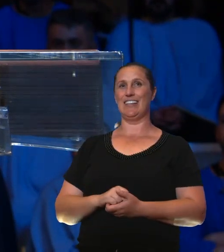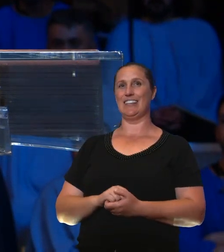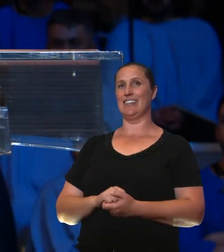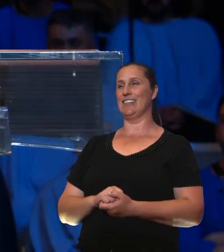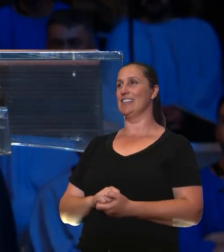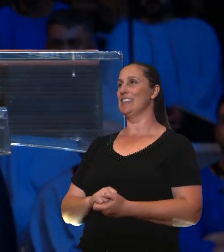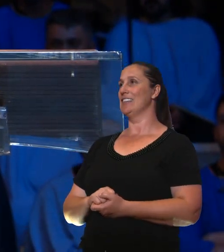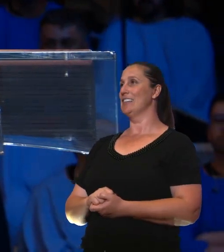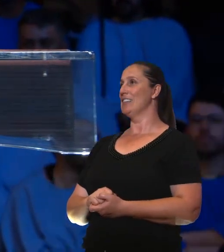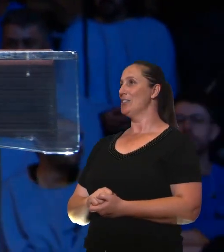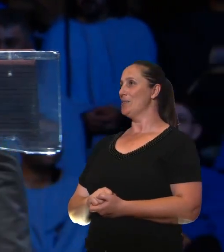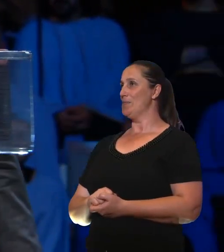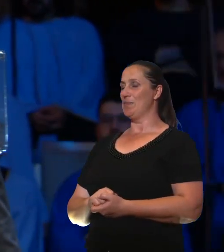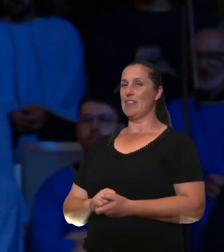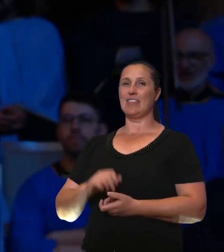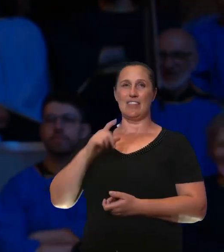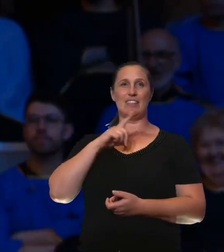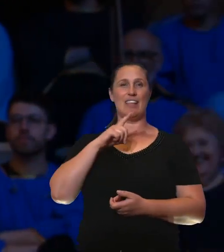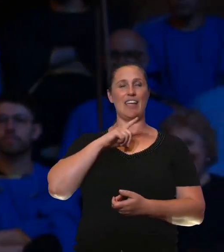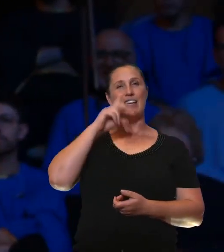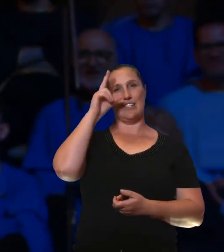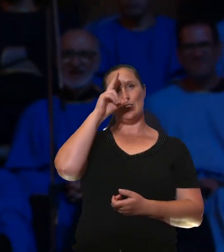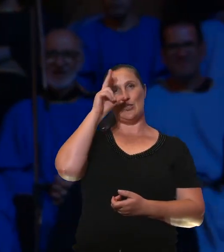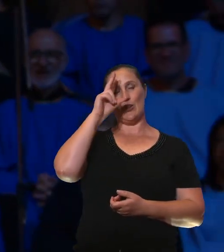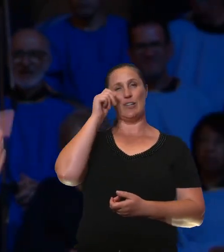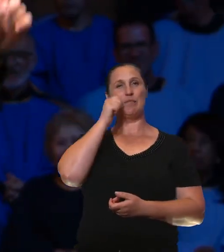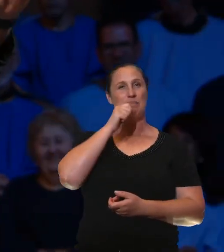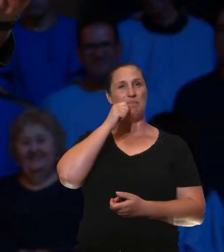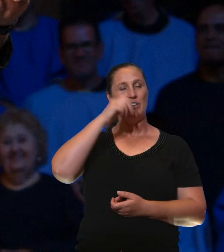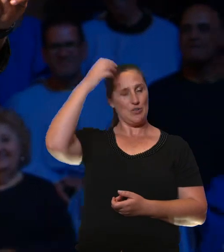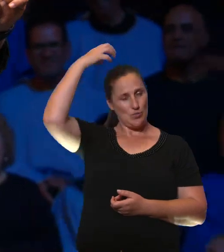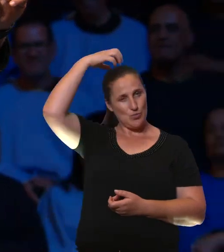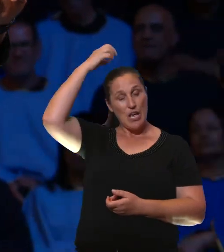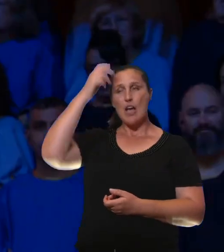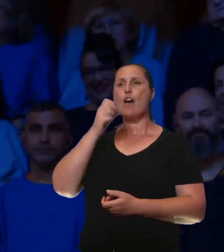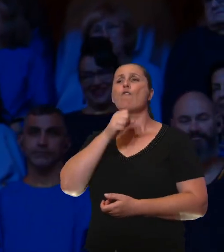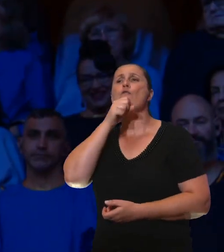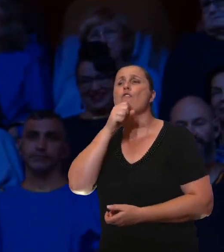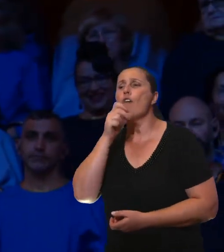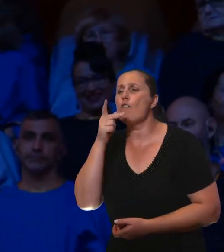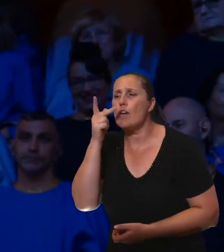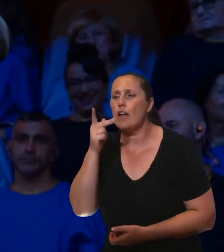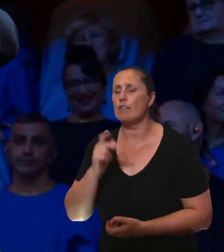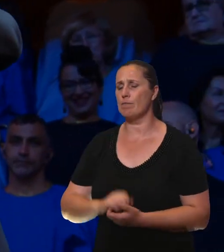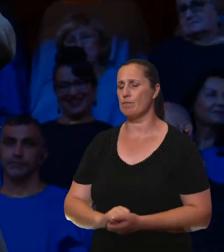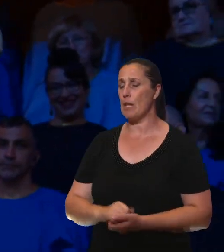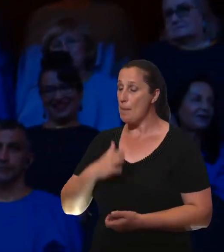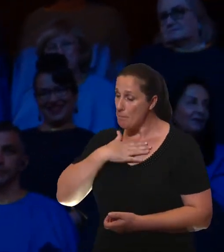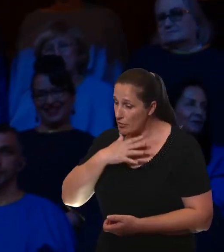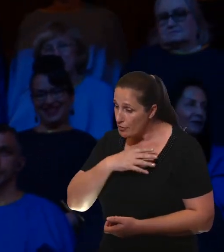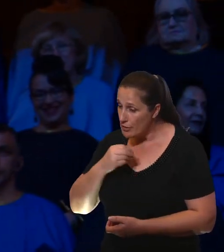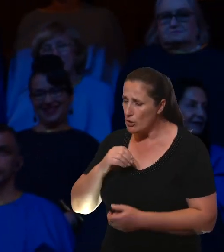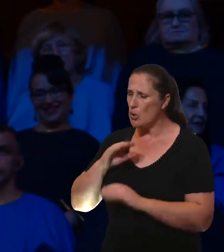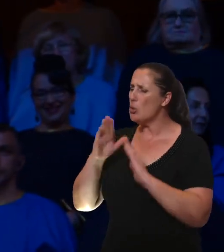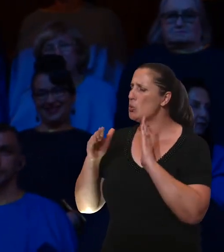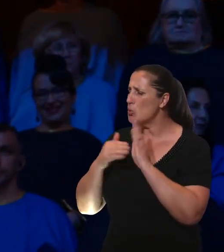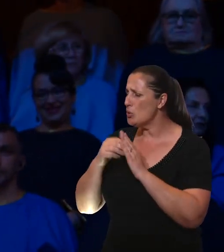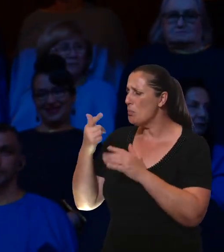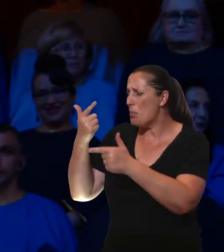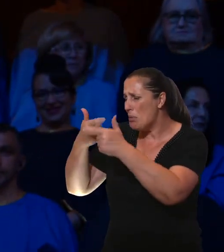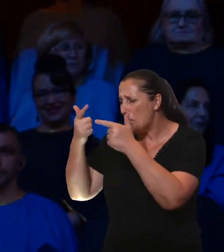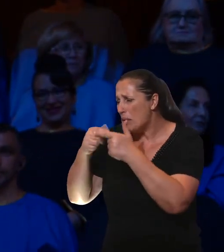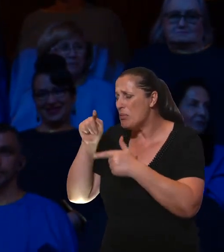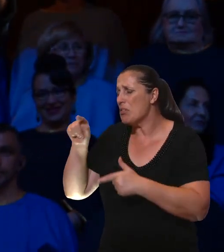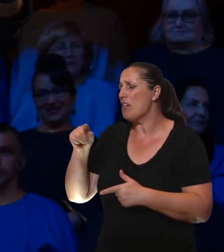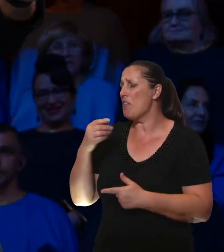tem história com a mulher do coquinho. E a sua avó dizia para ele: meu filho, toda a bagunça que você tem